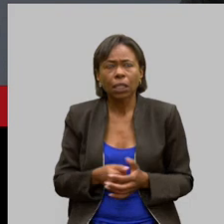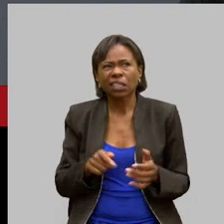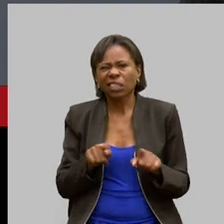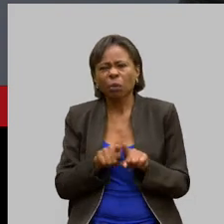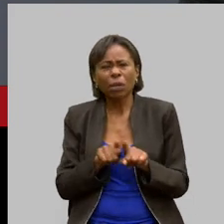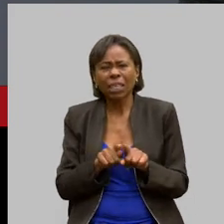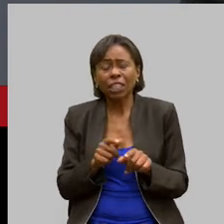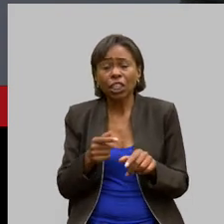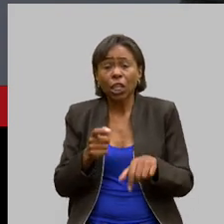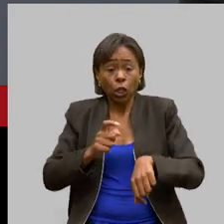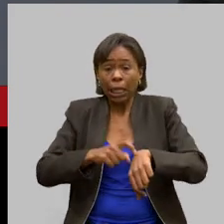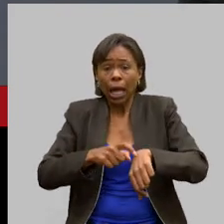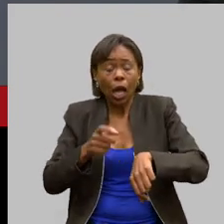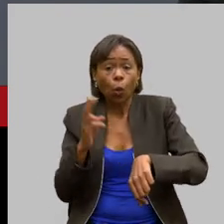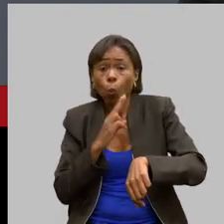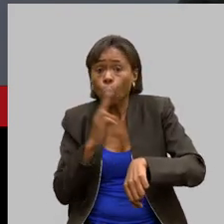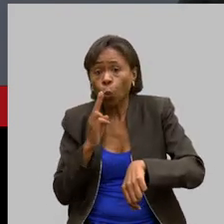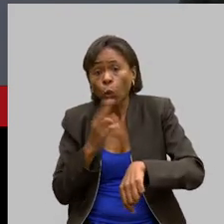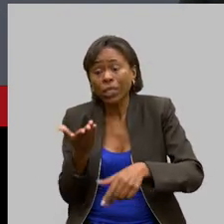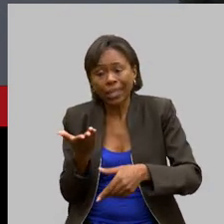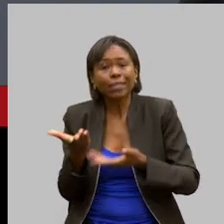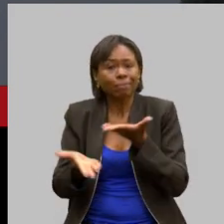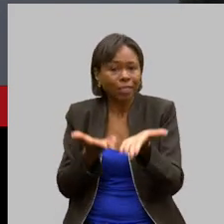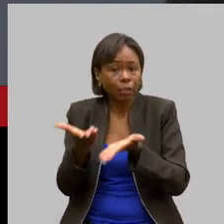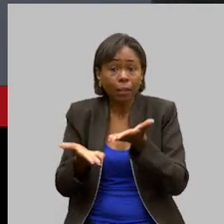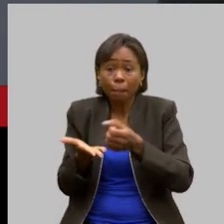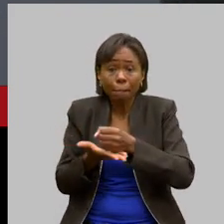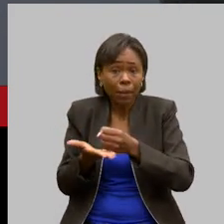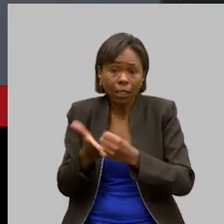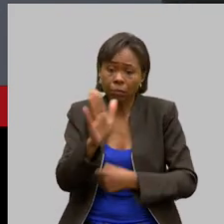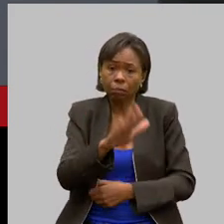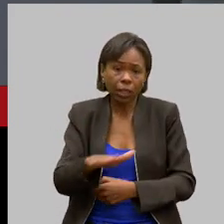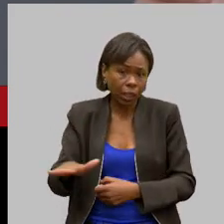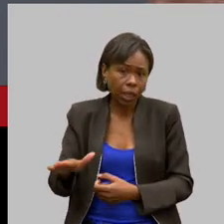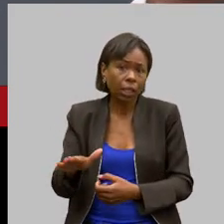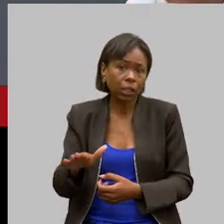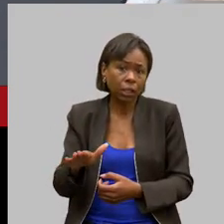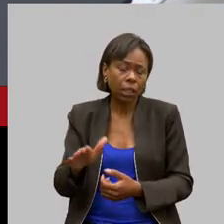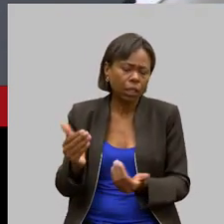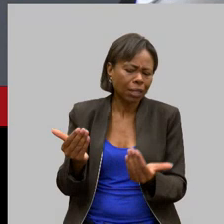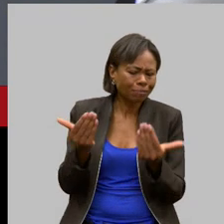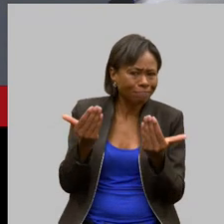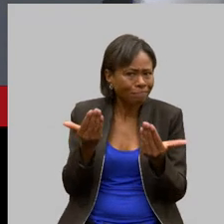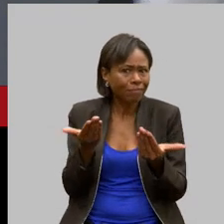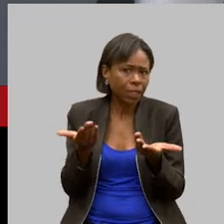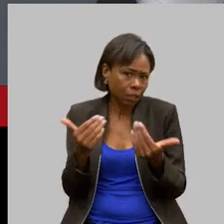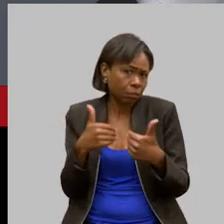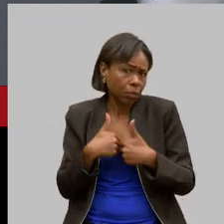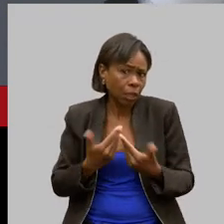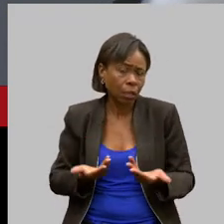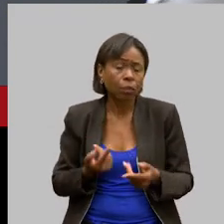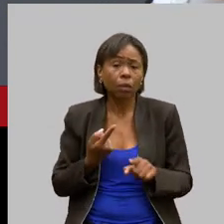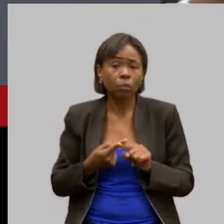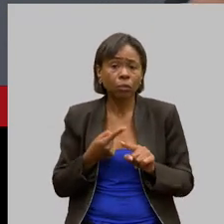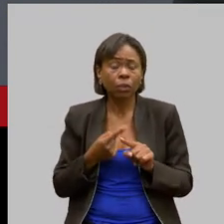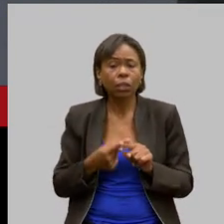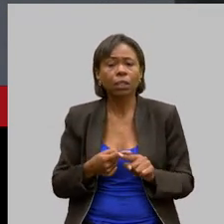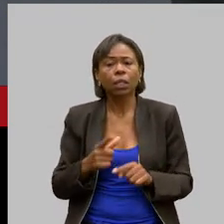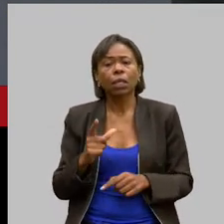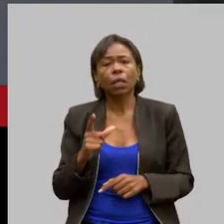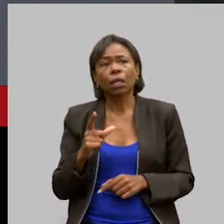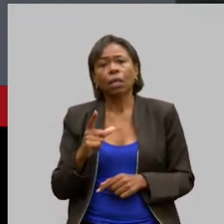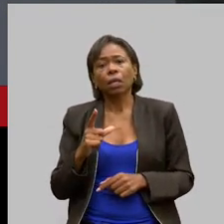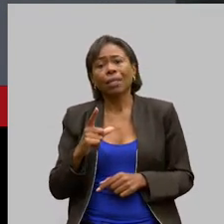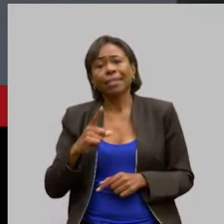urgencial um atendimento eh básico para crianças com suspeita porque você tem uma uma uma